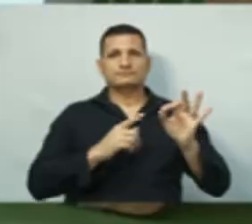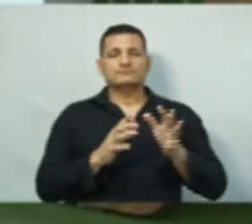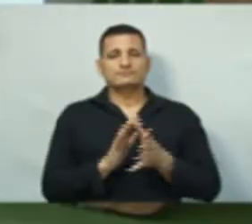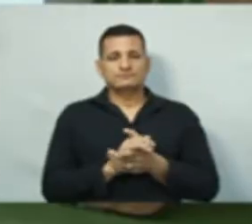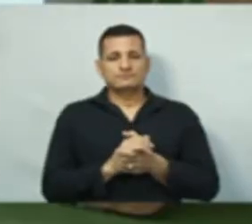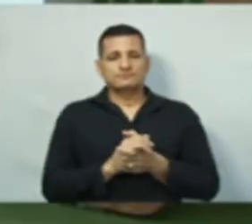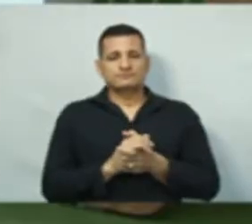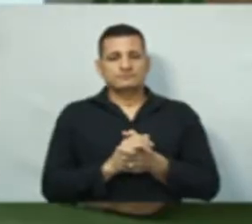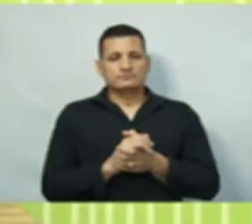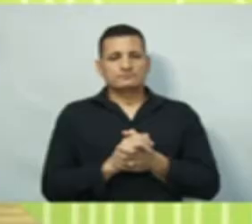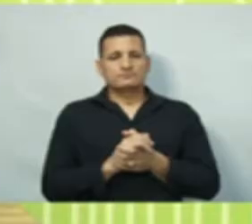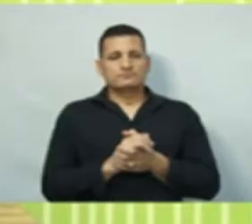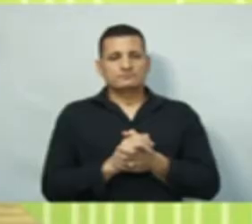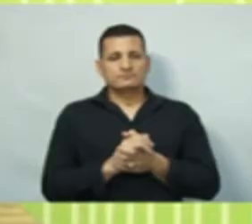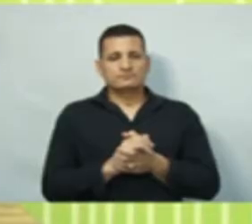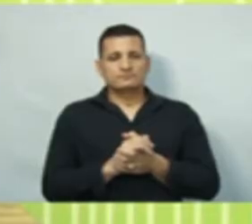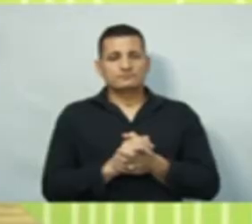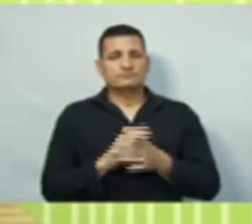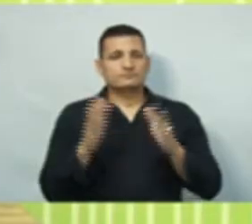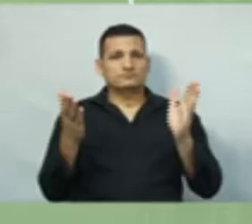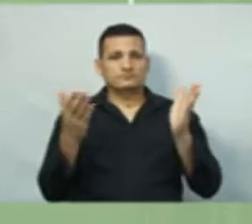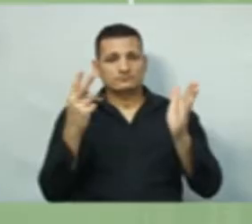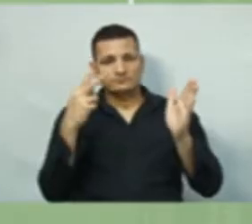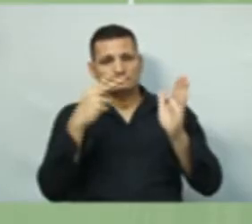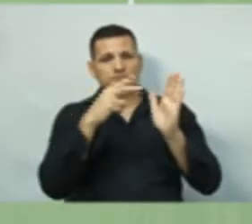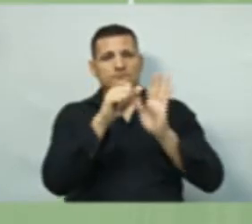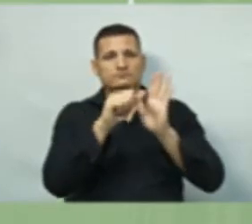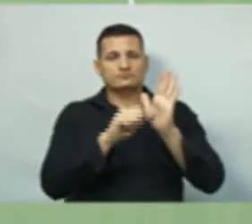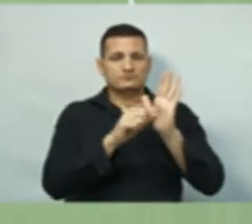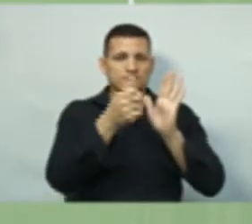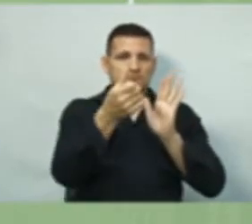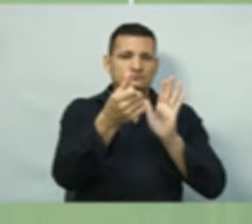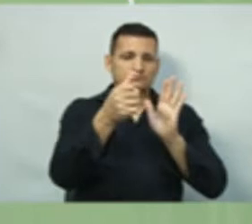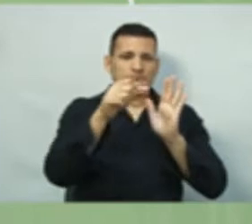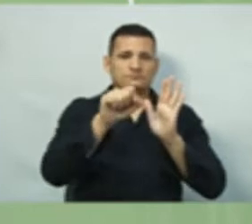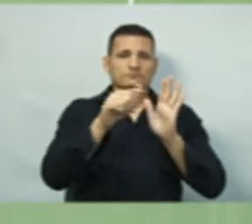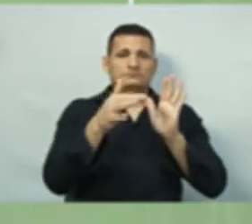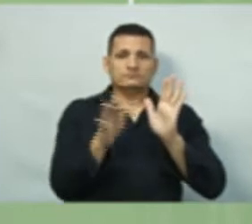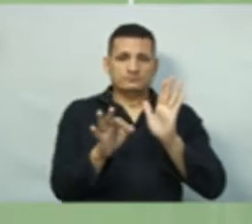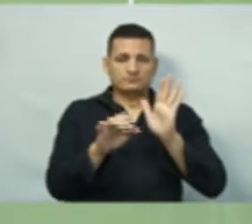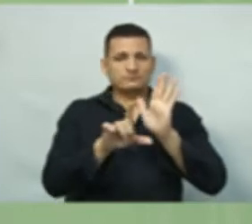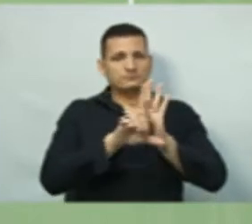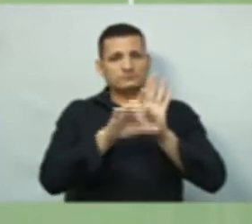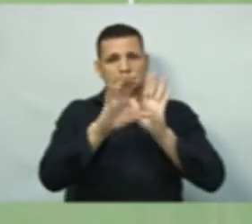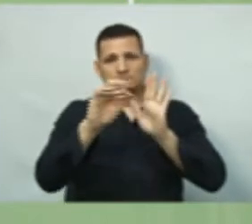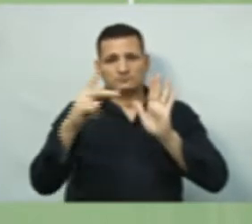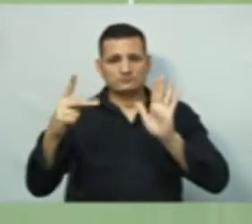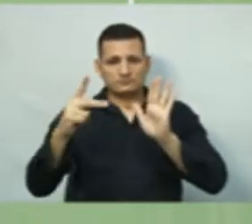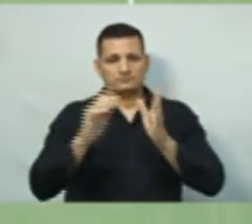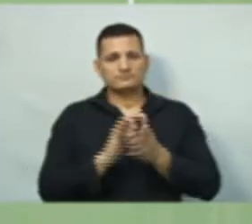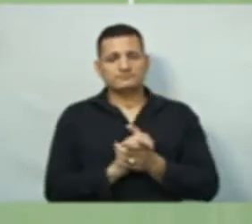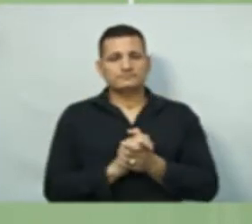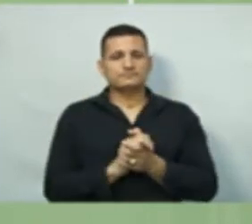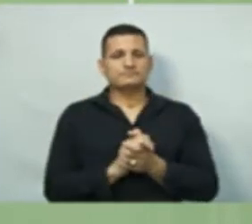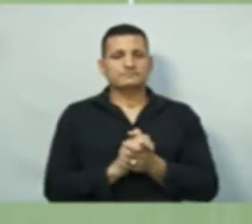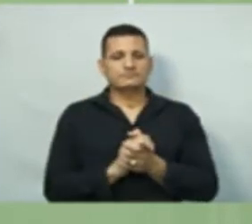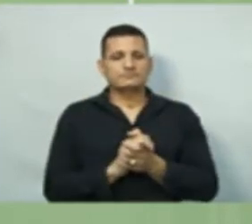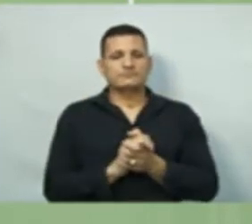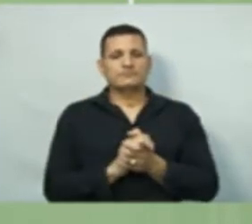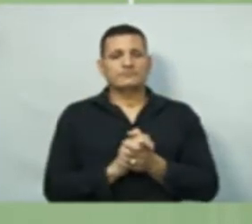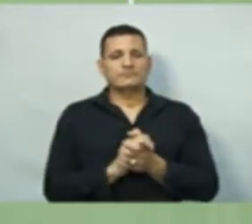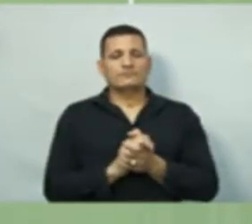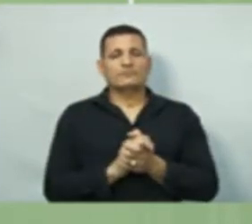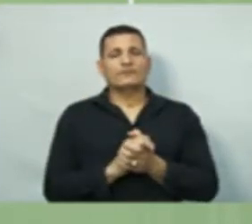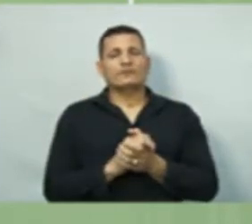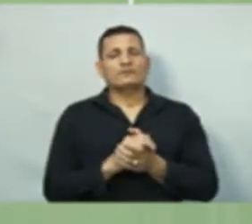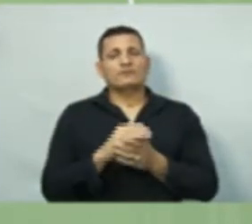Agora nós vamos ver aqui, conforme os artigos 6º, 8º e 10º da Lei das Cooperativas, as sociedades cooperativas podem ser